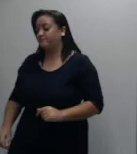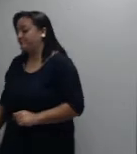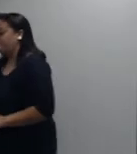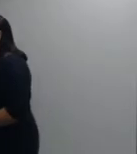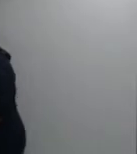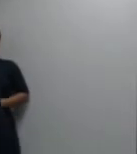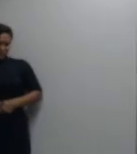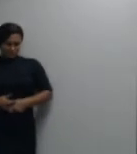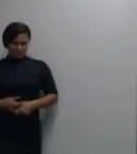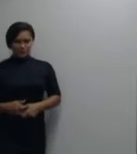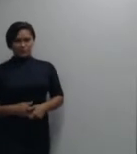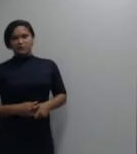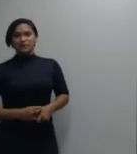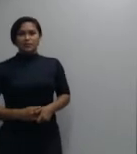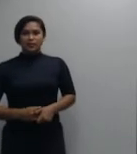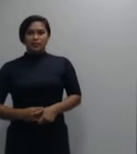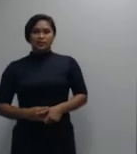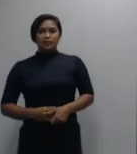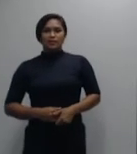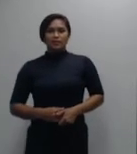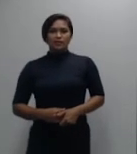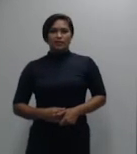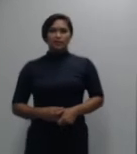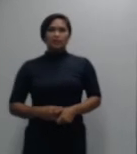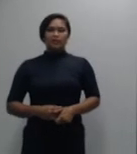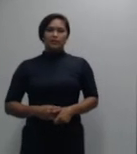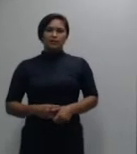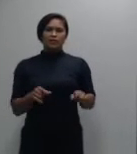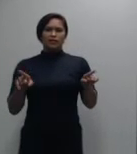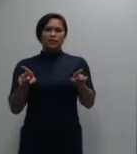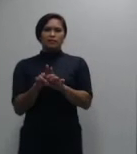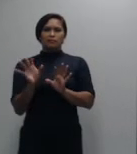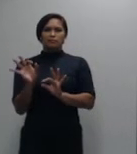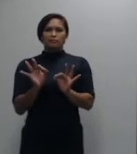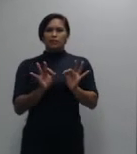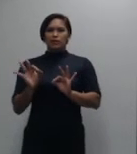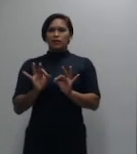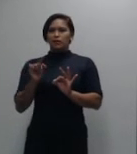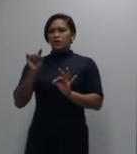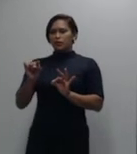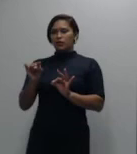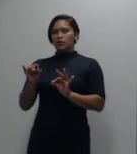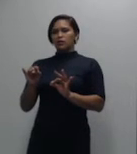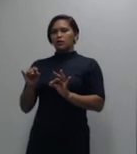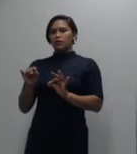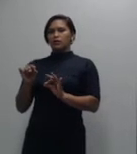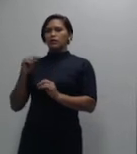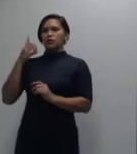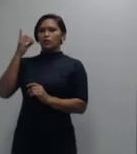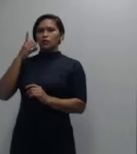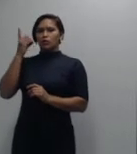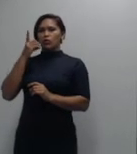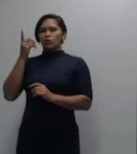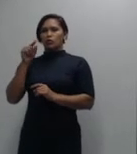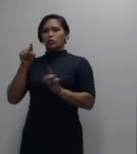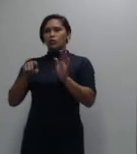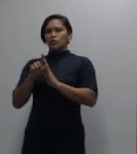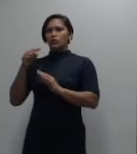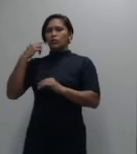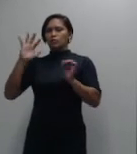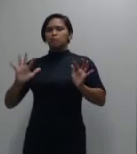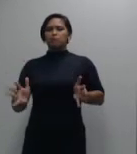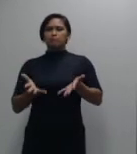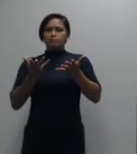a improcedência que é o mesmo argumento trazido pela pelo banco opportunity no controle de na na sua manifestação